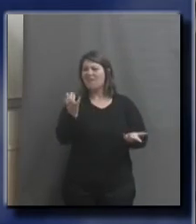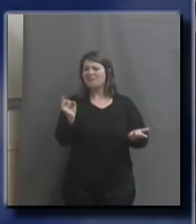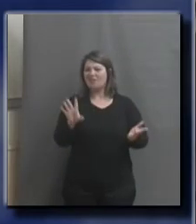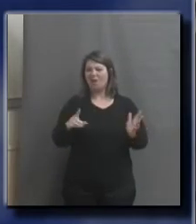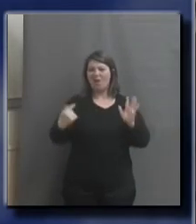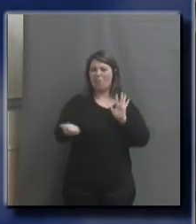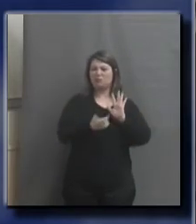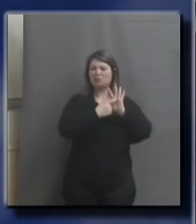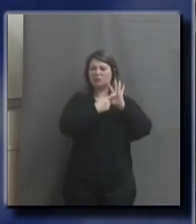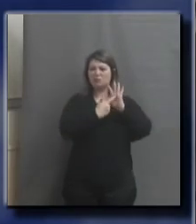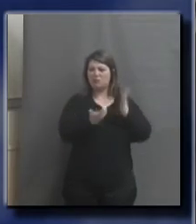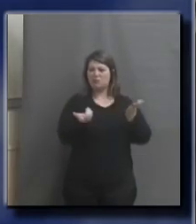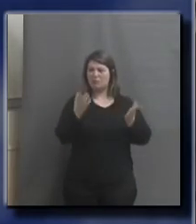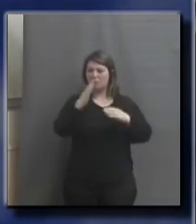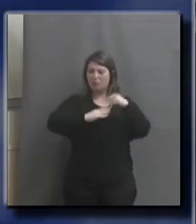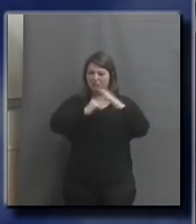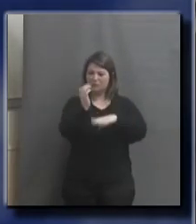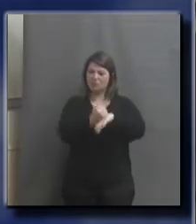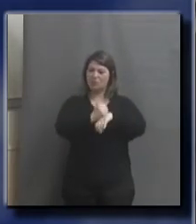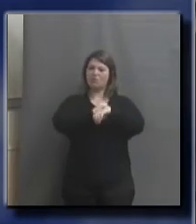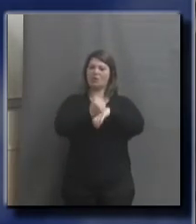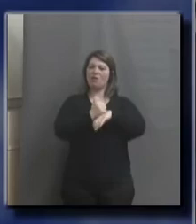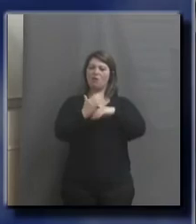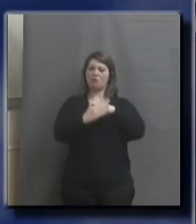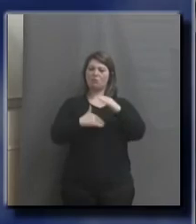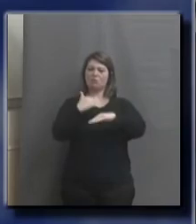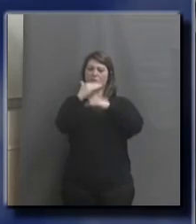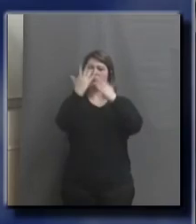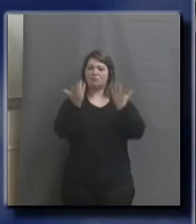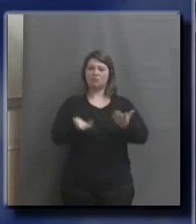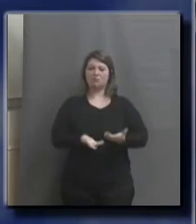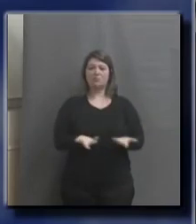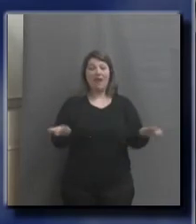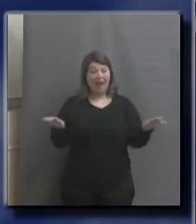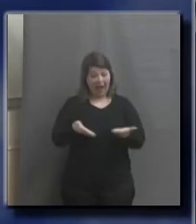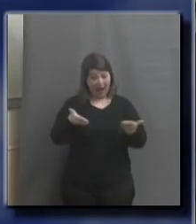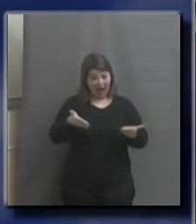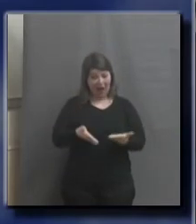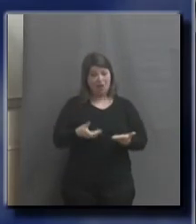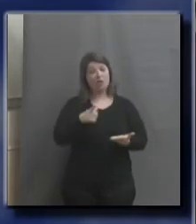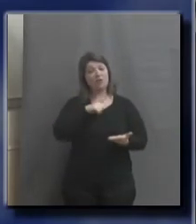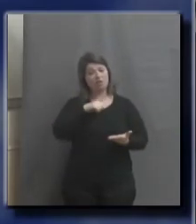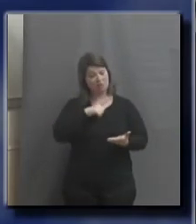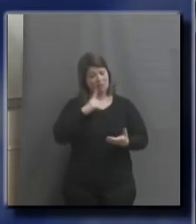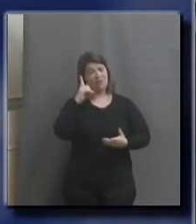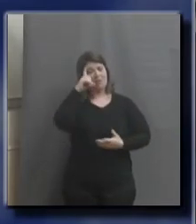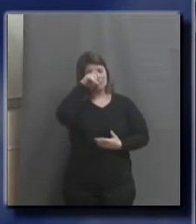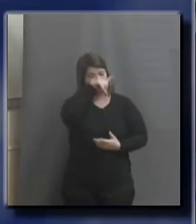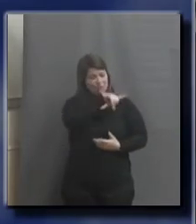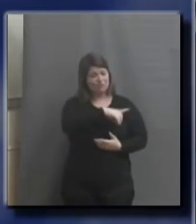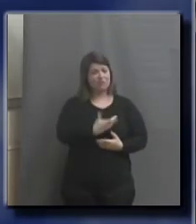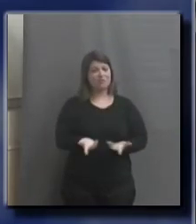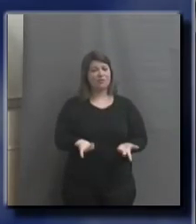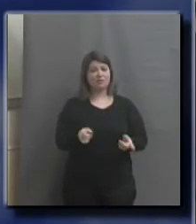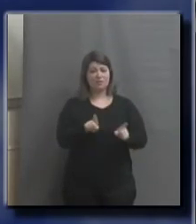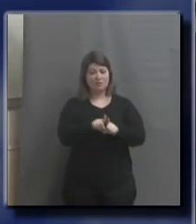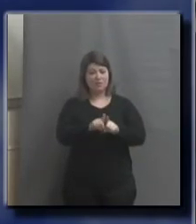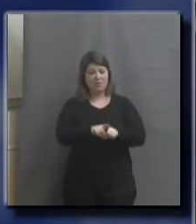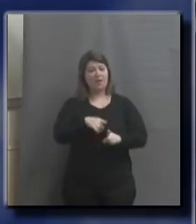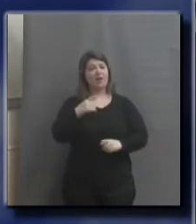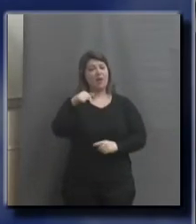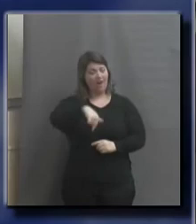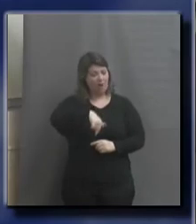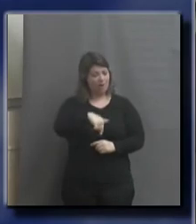formação de um profissional de nível superior. Então, é um momento de grandes desafios, mas também, acho, é um